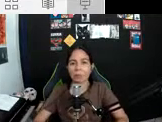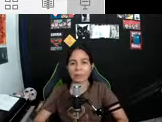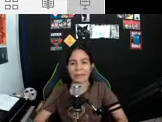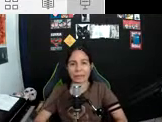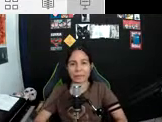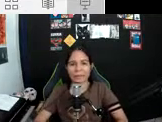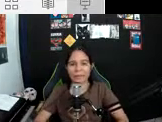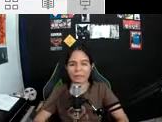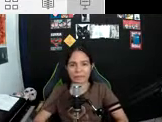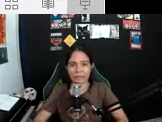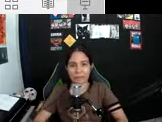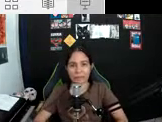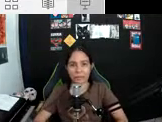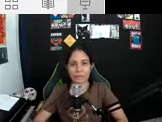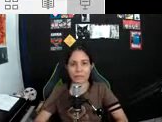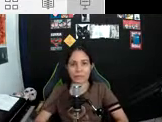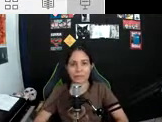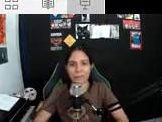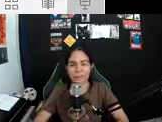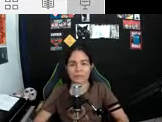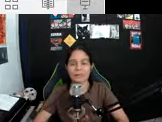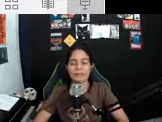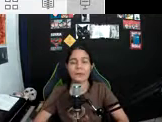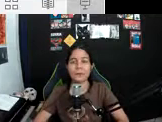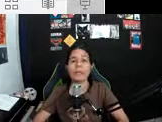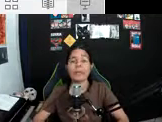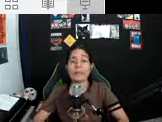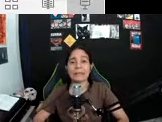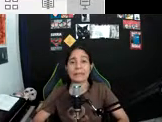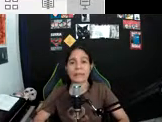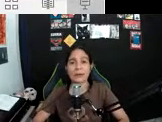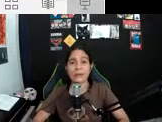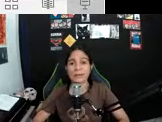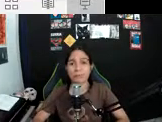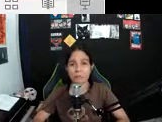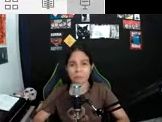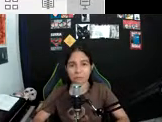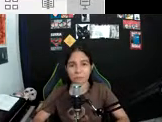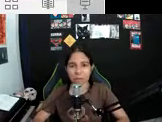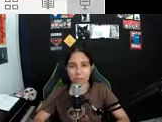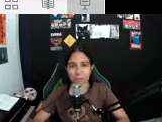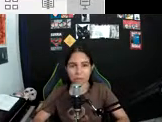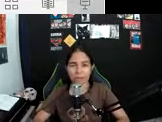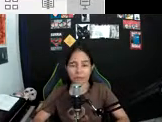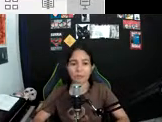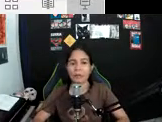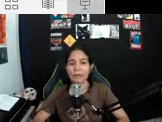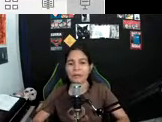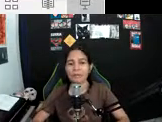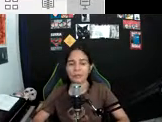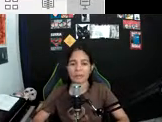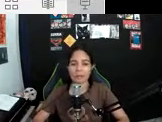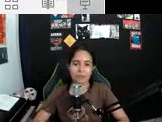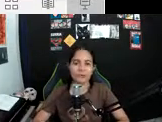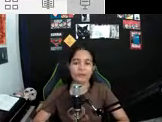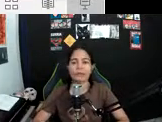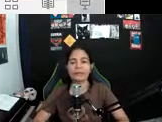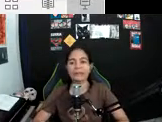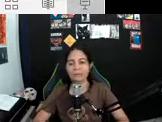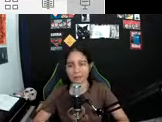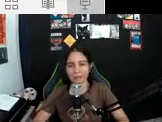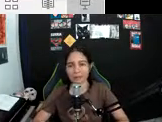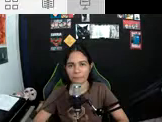passou por uma capacitação, treinamento, uma qualificação que lhe dá conhecimentos mínimos para uma situação